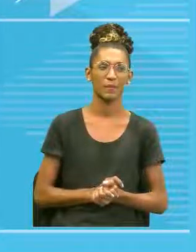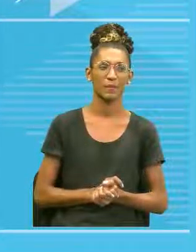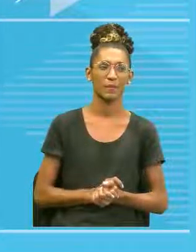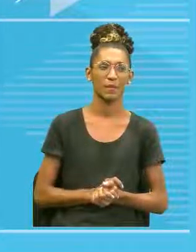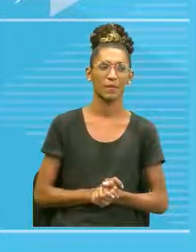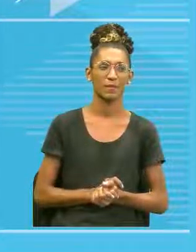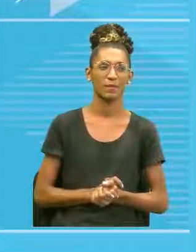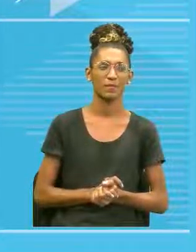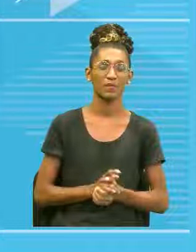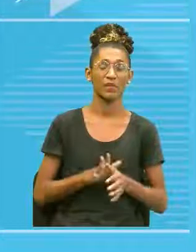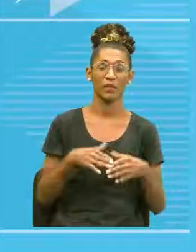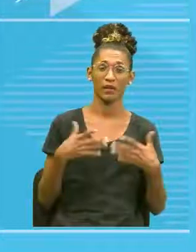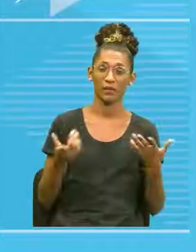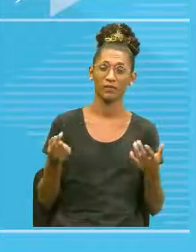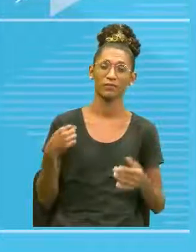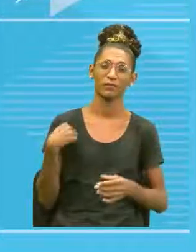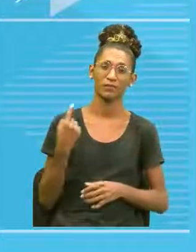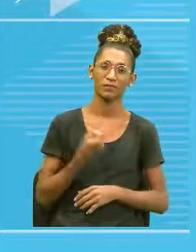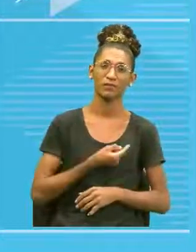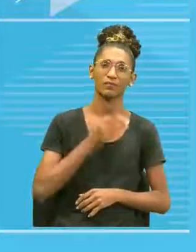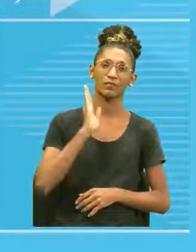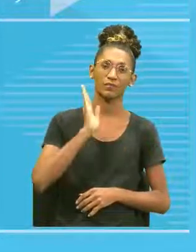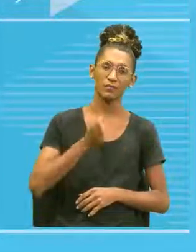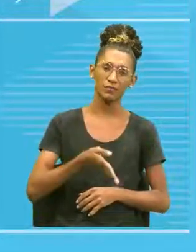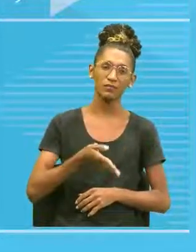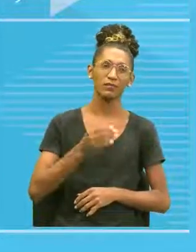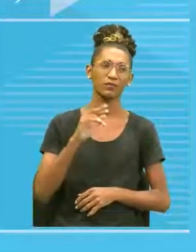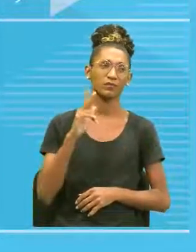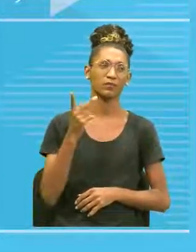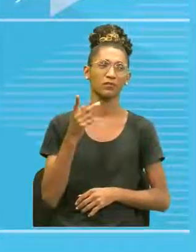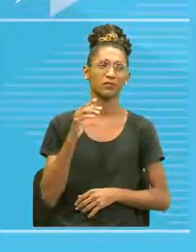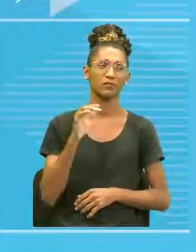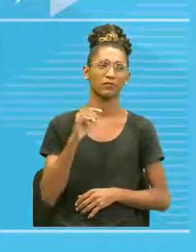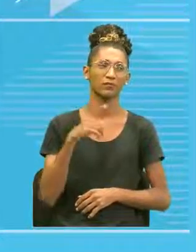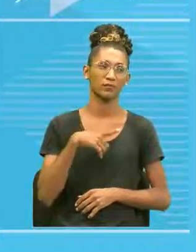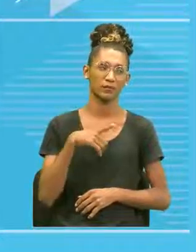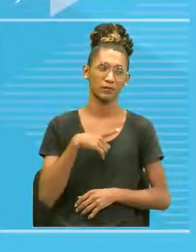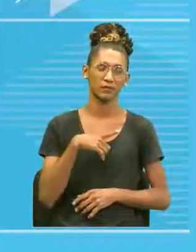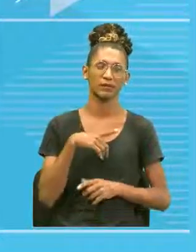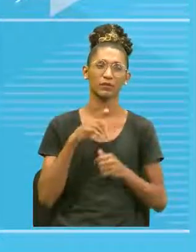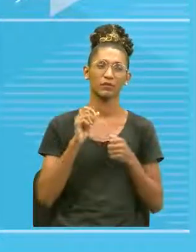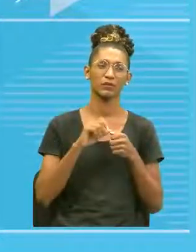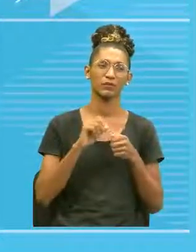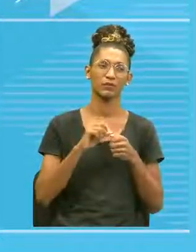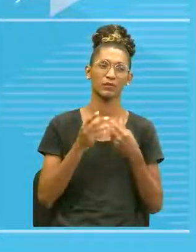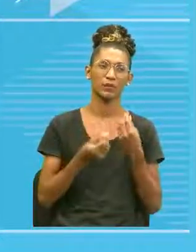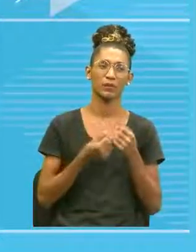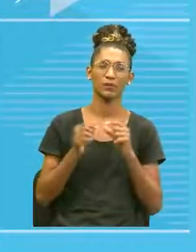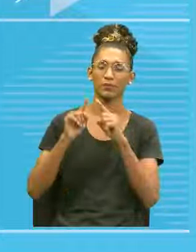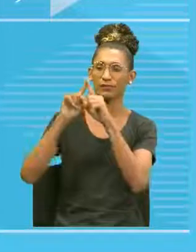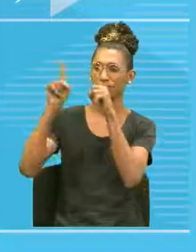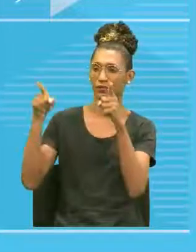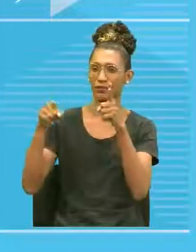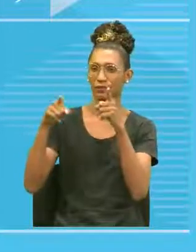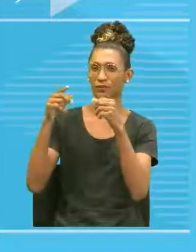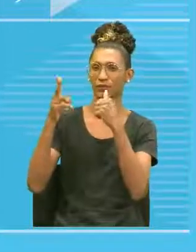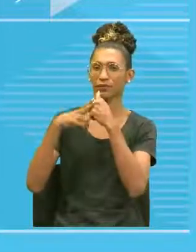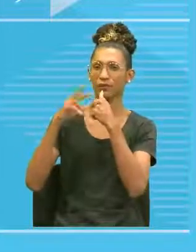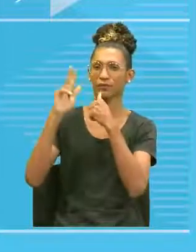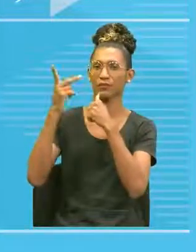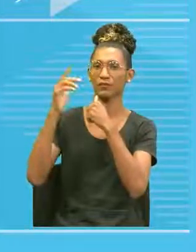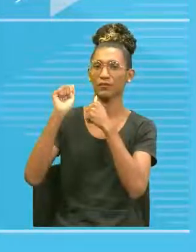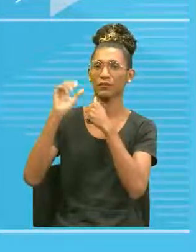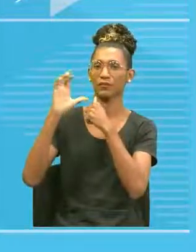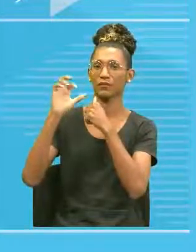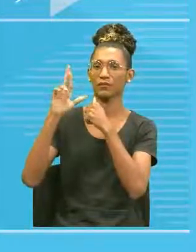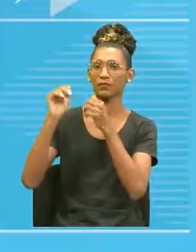Extra volume ou então nós já havíamos feito você viu que eu marquei o verbo ali o verbo hacer que